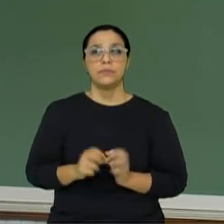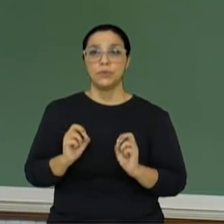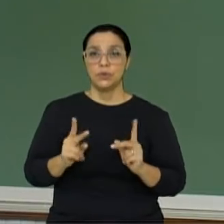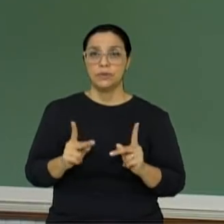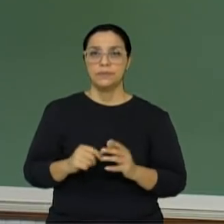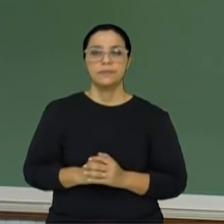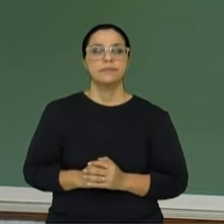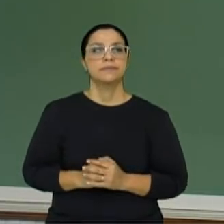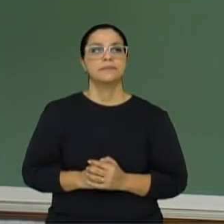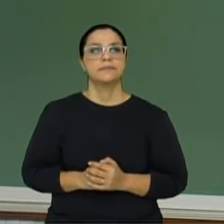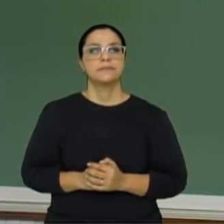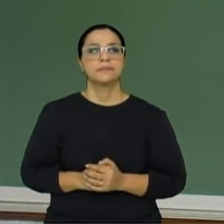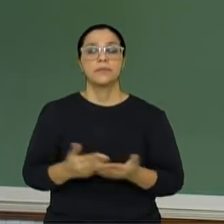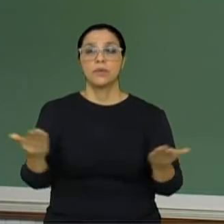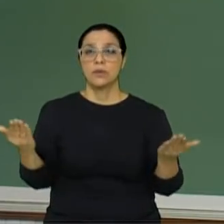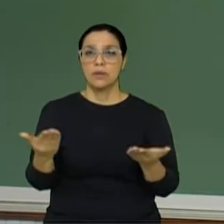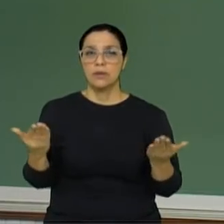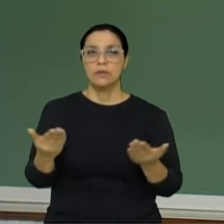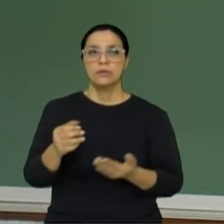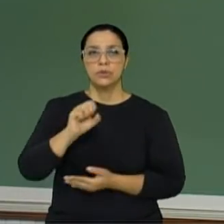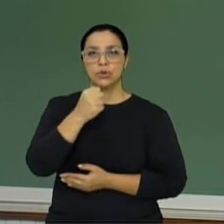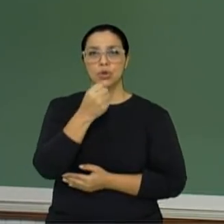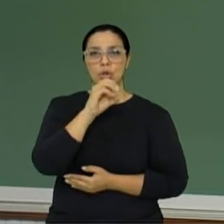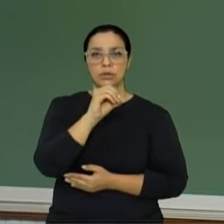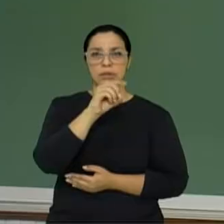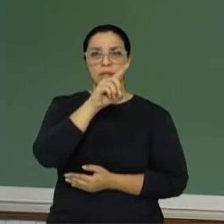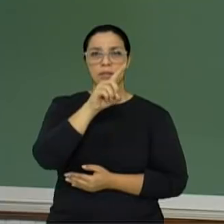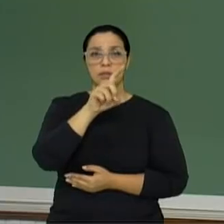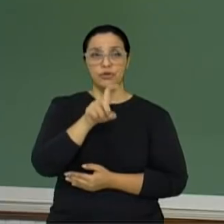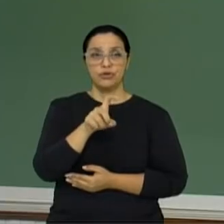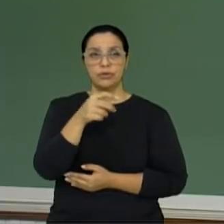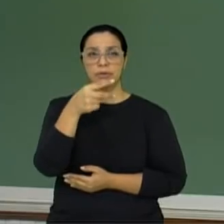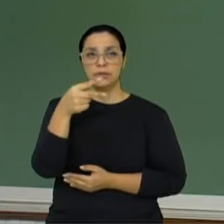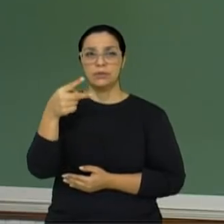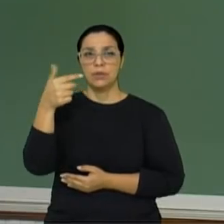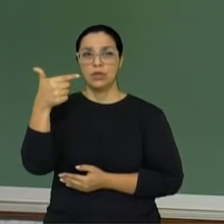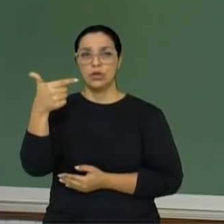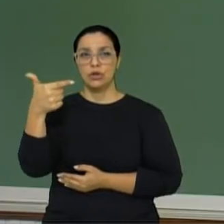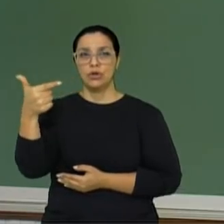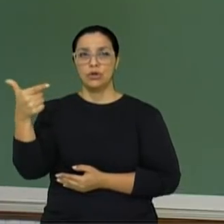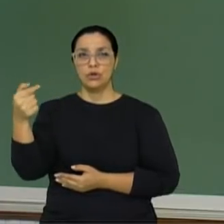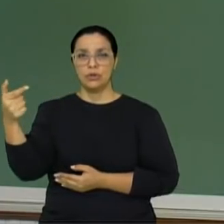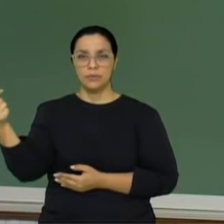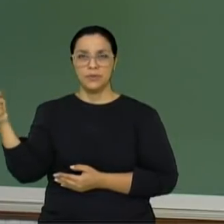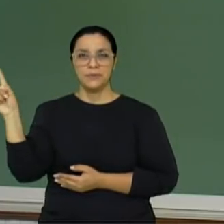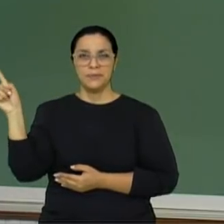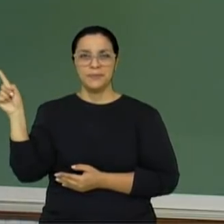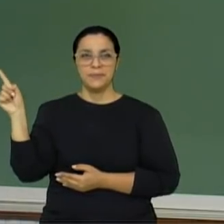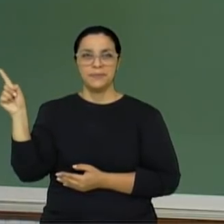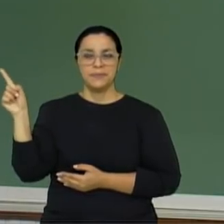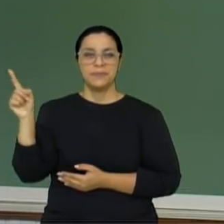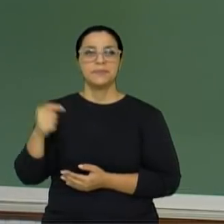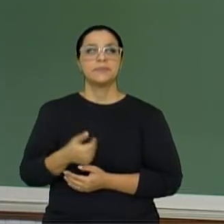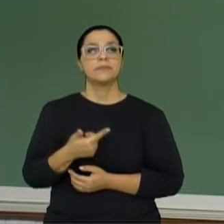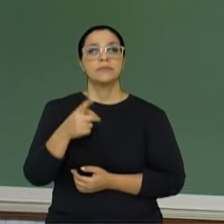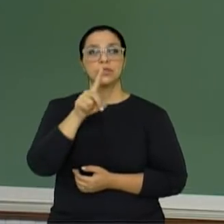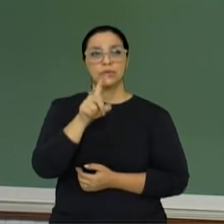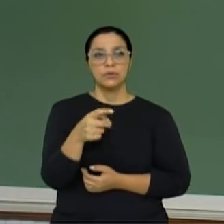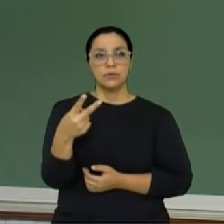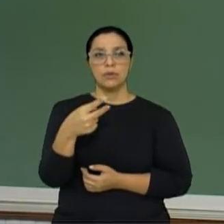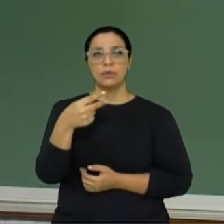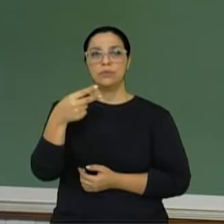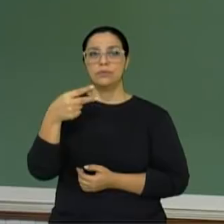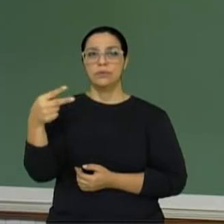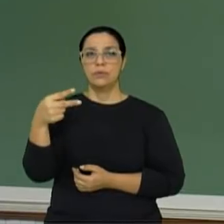Ok. Agora, 80 vezes x, ou x vezes 80 dá 80x, 200 vezes 100 dá 20 mil. O 80 que